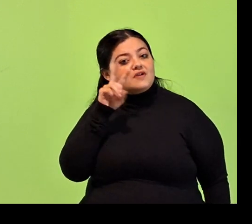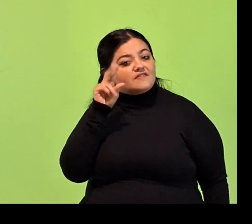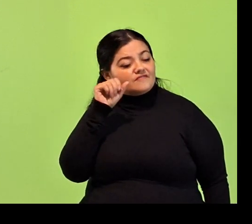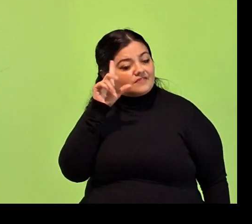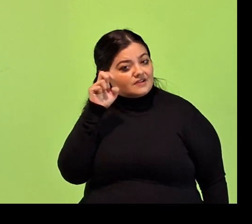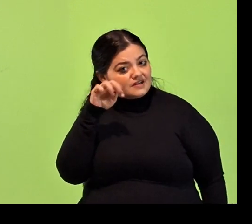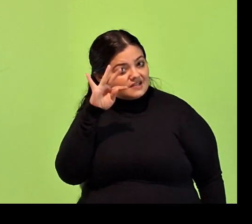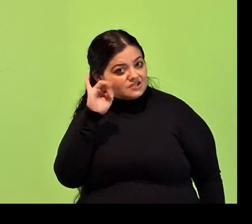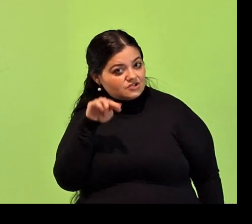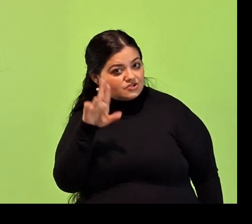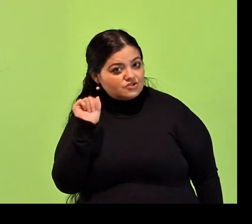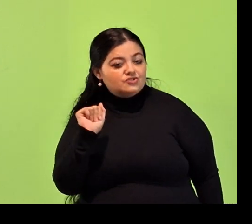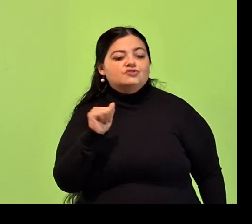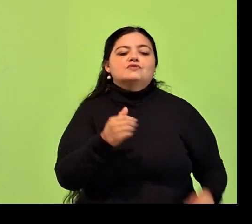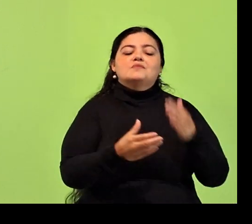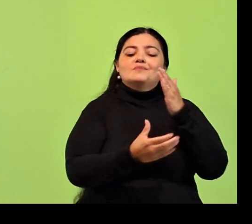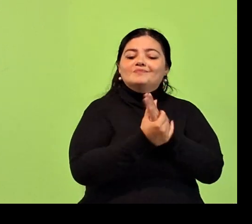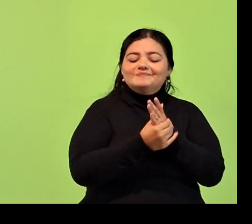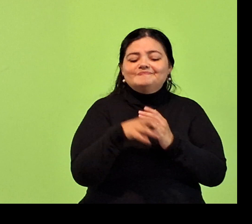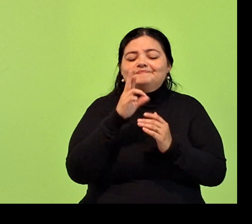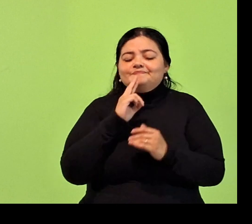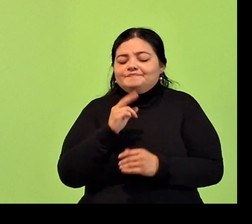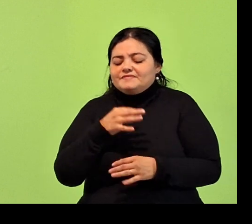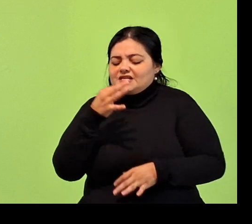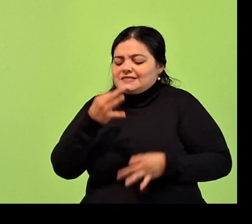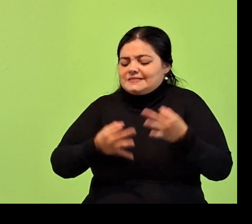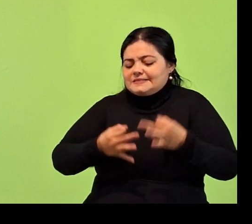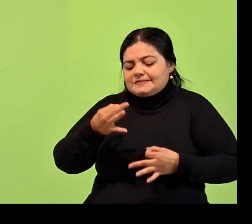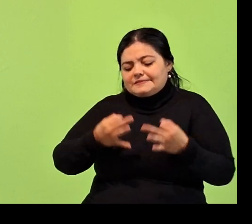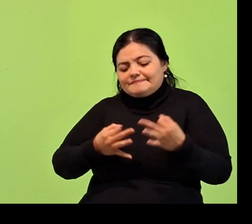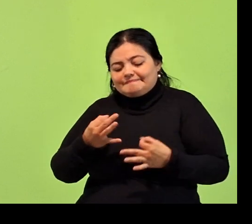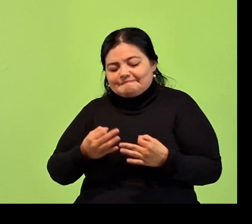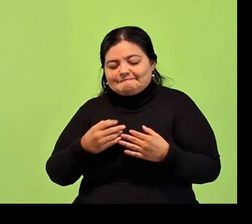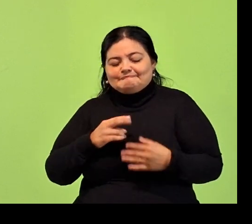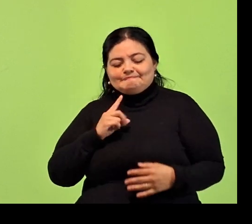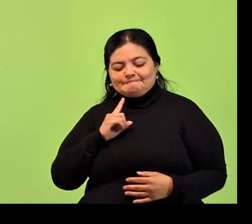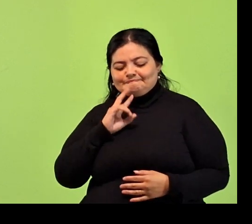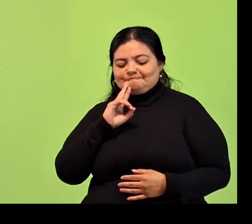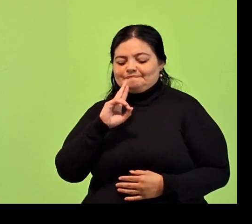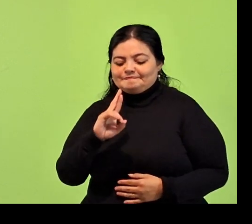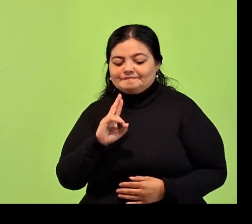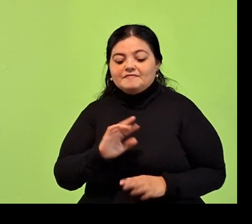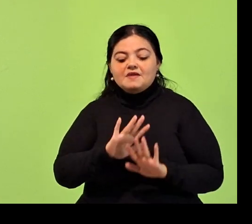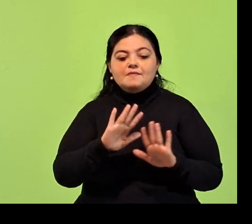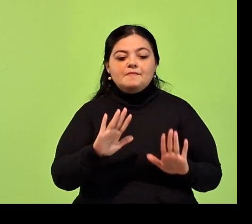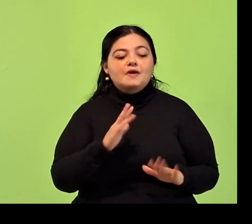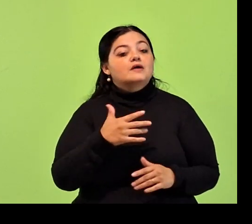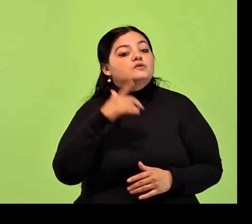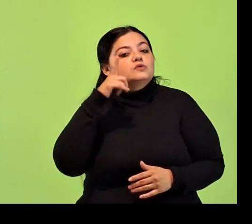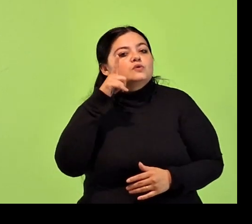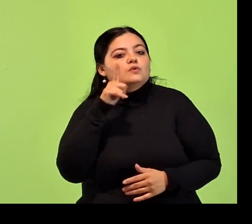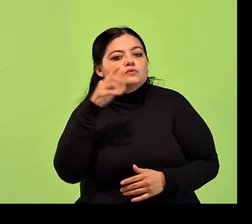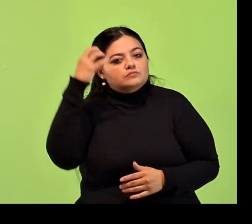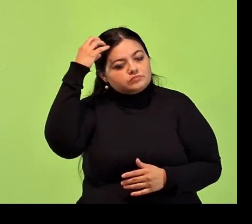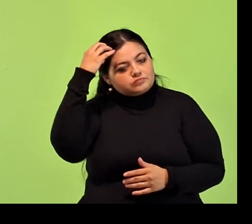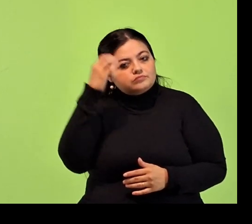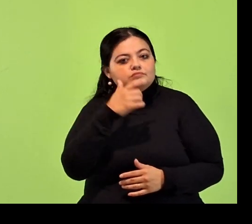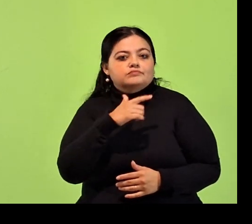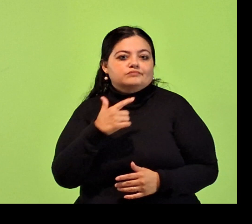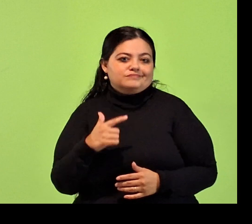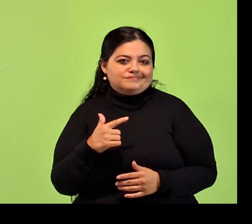processos, Valentina lutou na justiça, Valentina conseguia ser inocentada de um crime após o